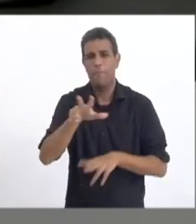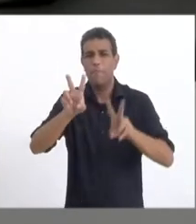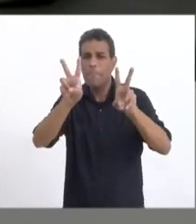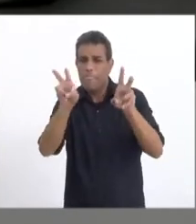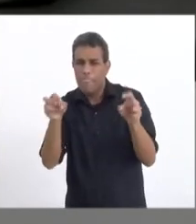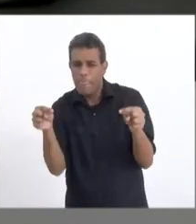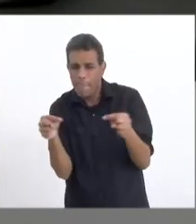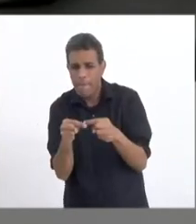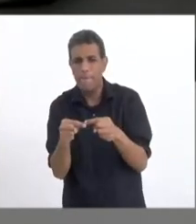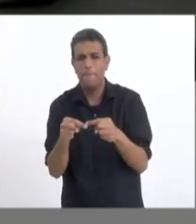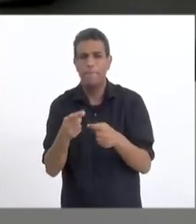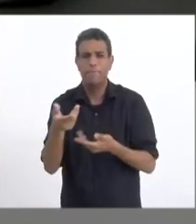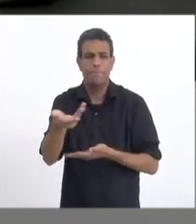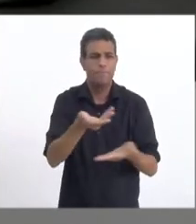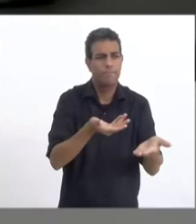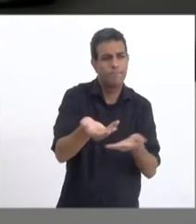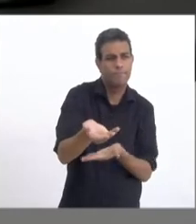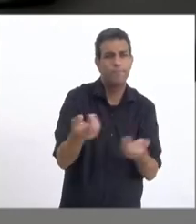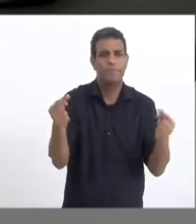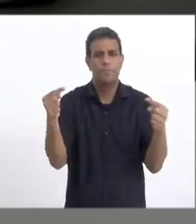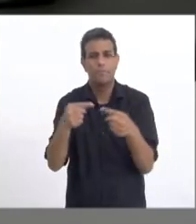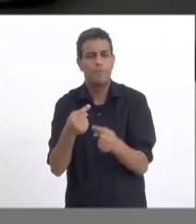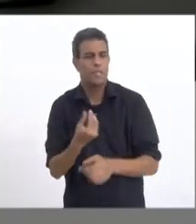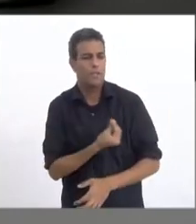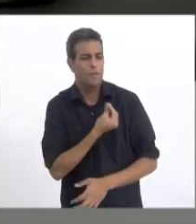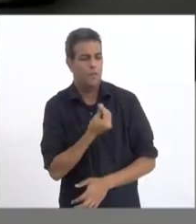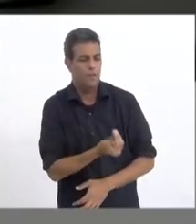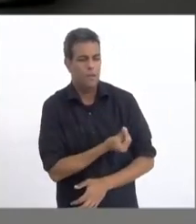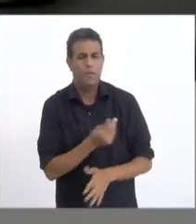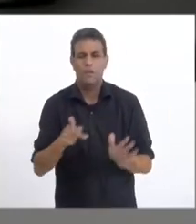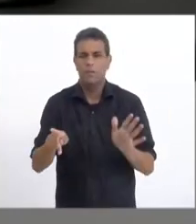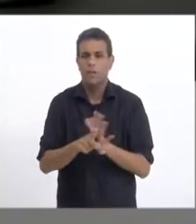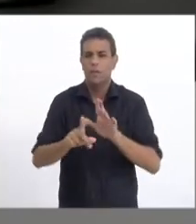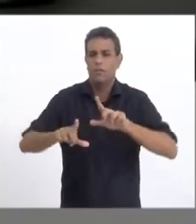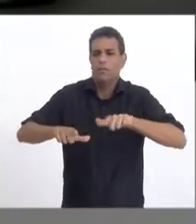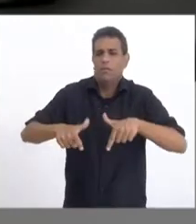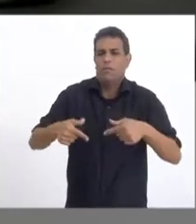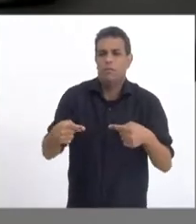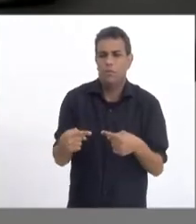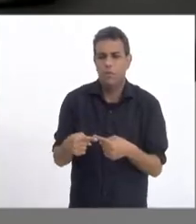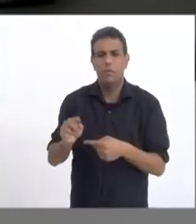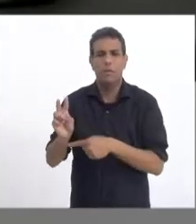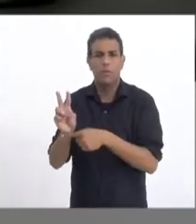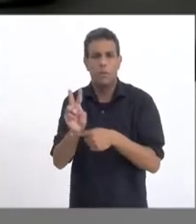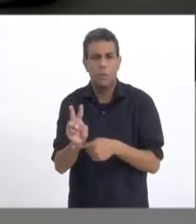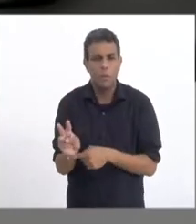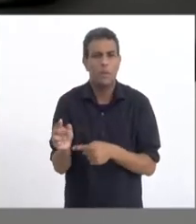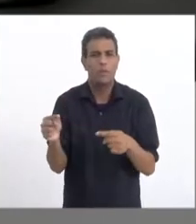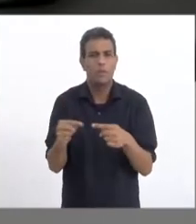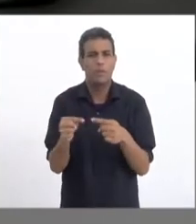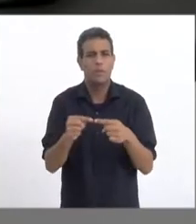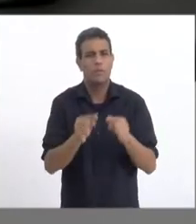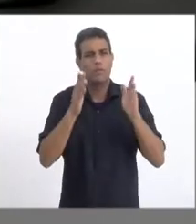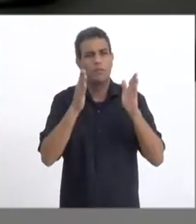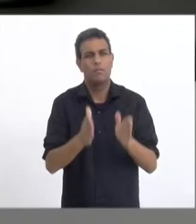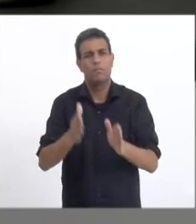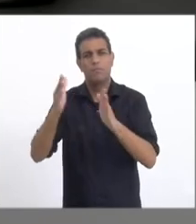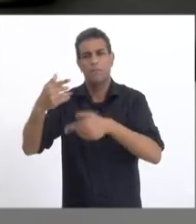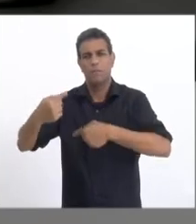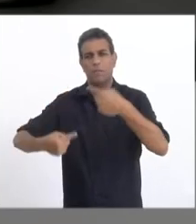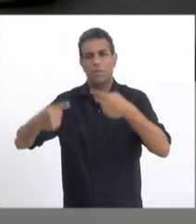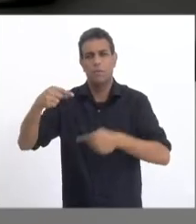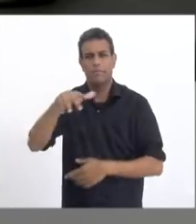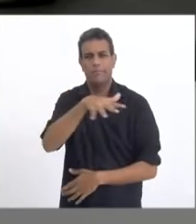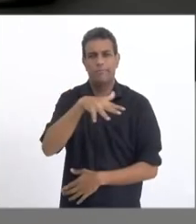fortalecimento dos serviços de fortalecimento de vínculo, como as ações de abordagem de prevenção nesses âmbitos das políticas